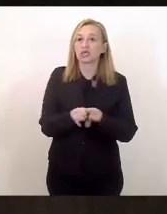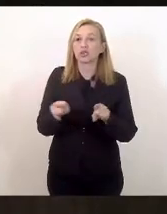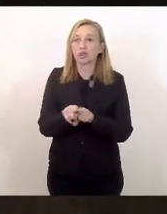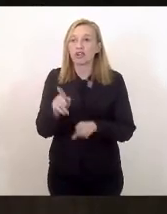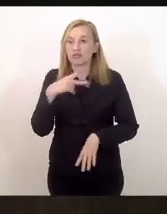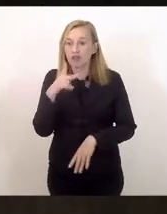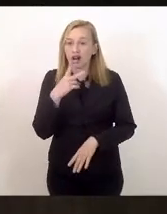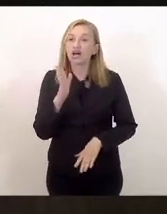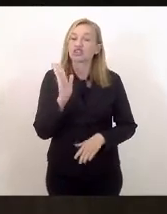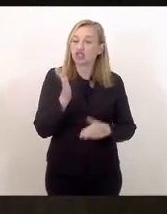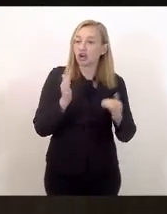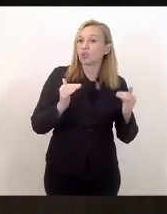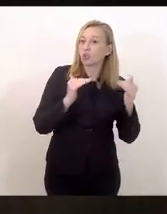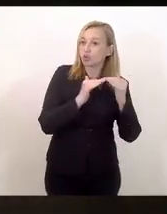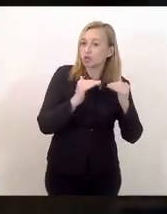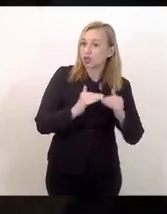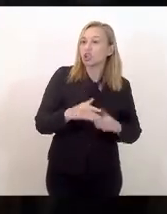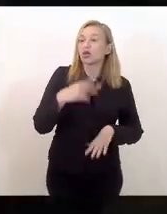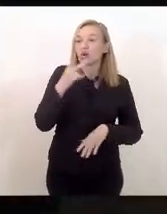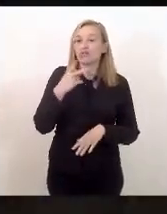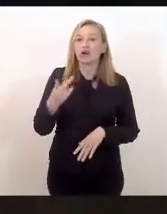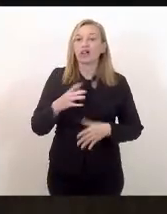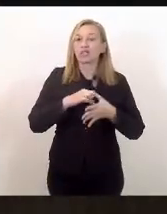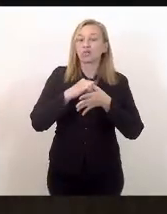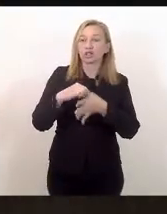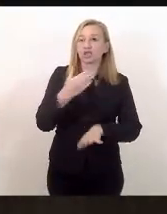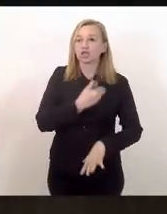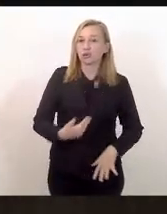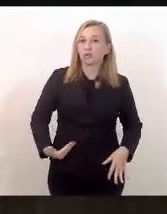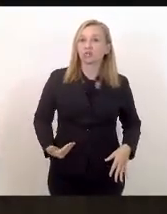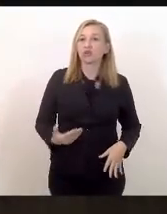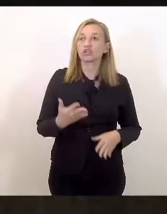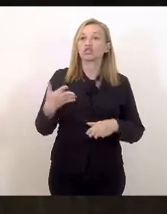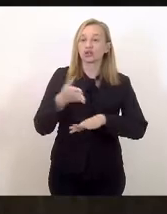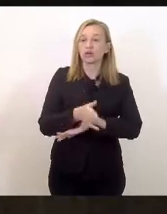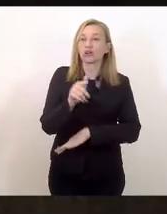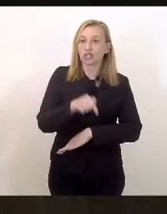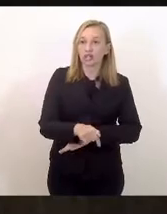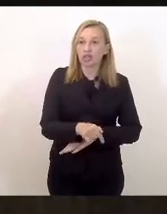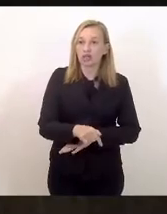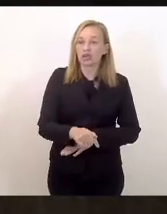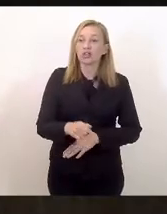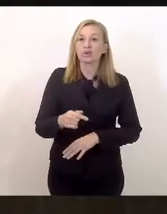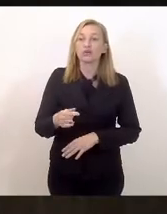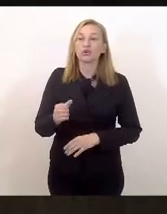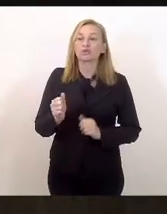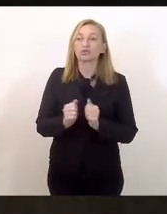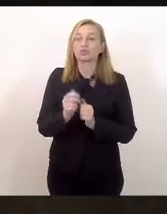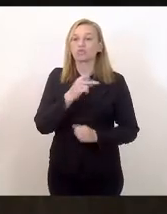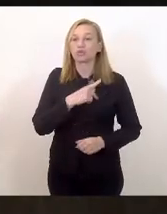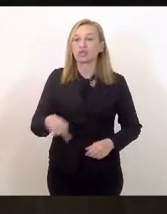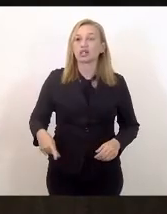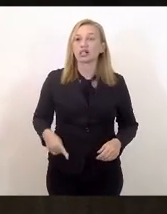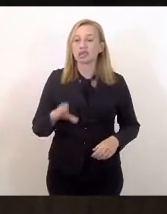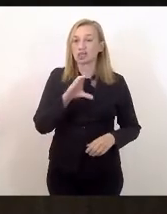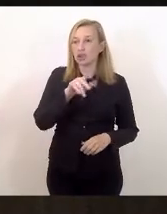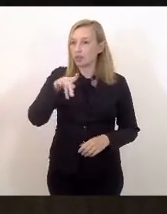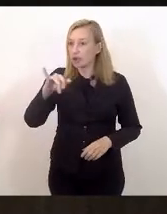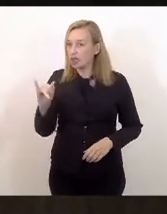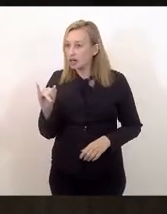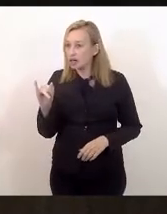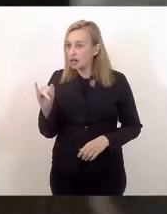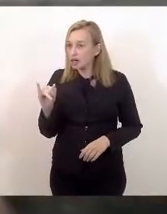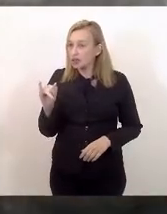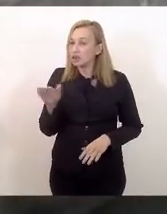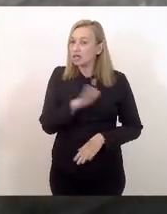já concordando com a fala do líder do governo, acabou de chegar aqui o presidente da CPI